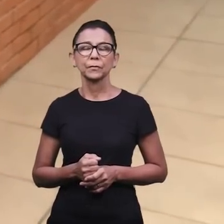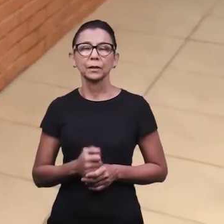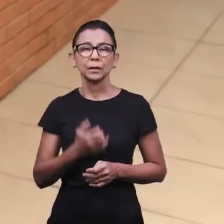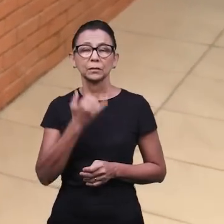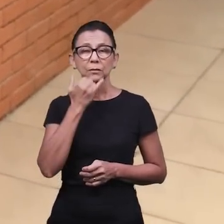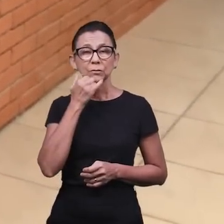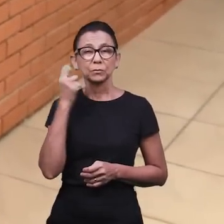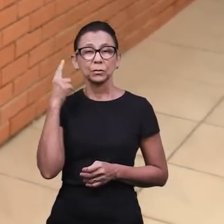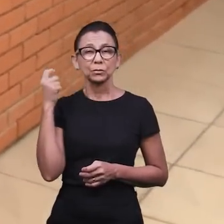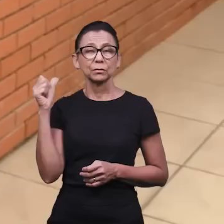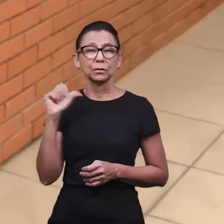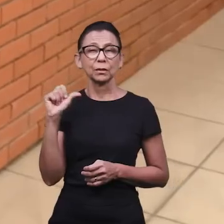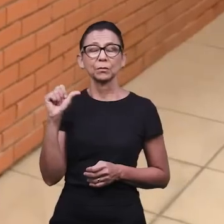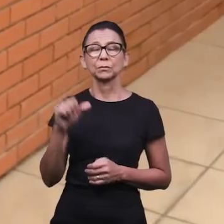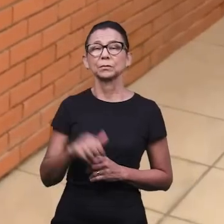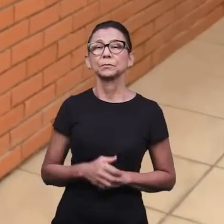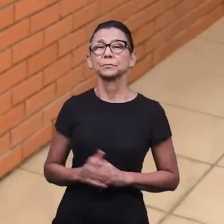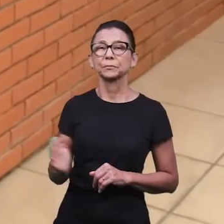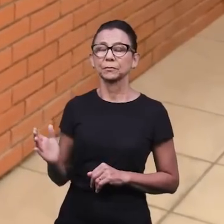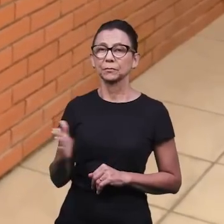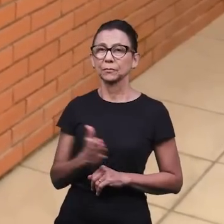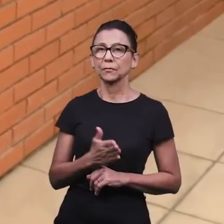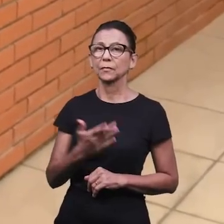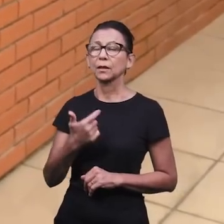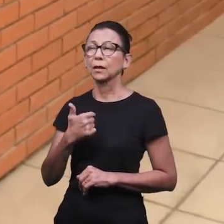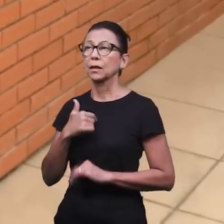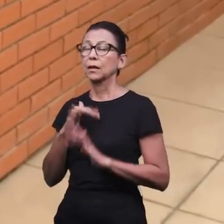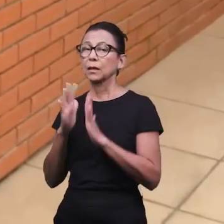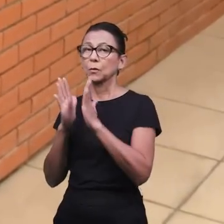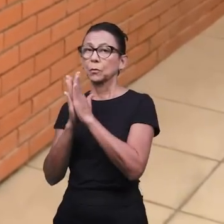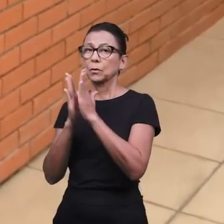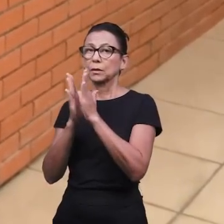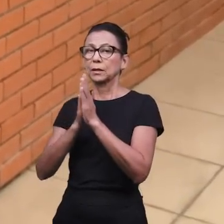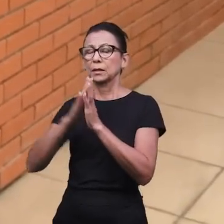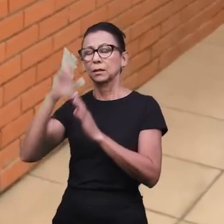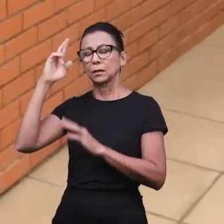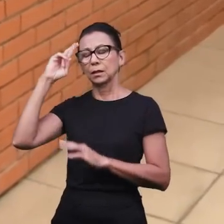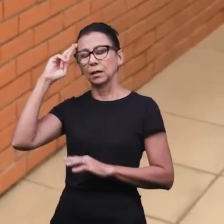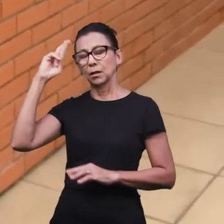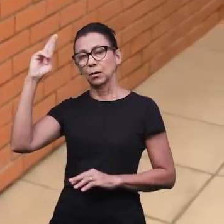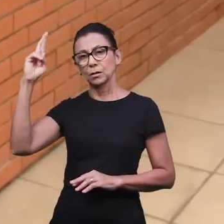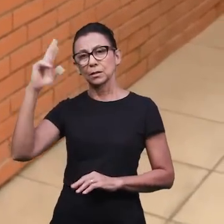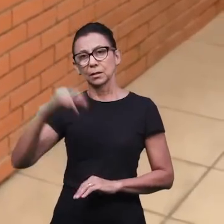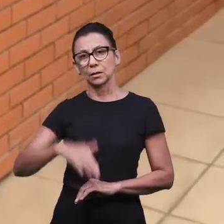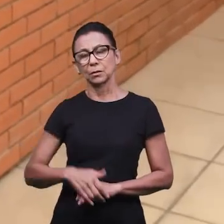vim aqui, orei, clamei, e os irmãos disseram que o Senhor ia botar